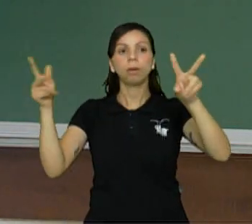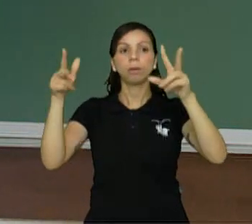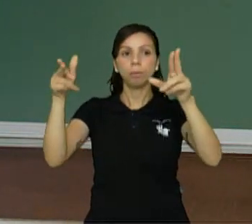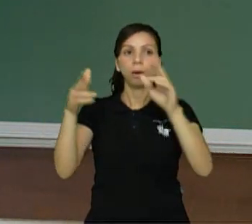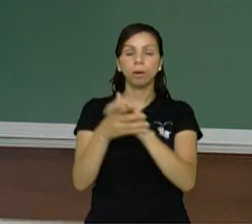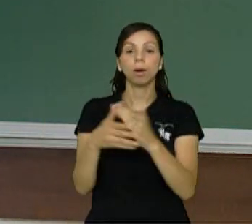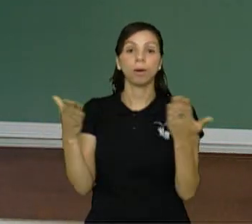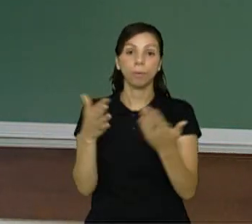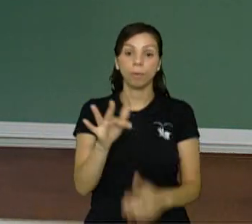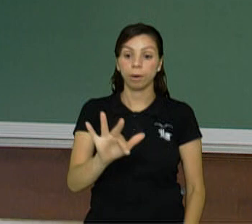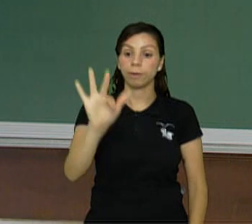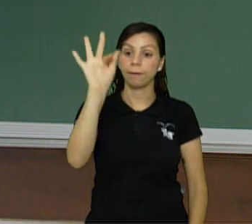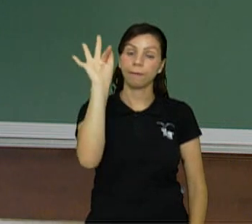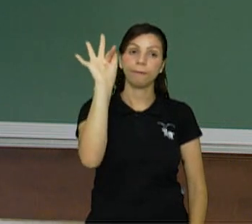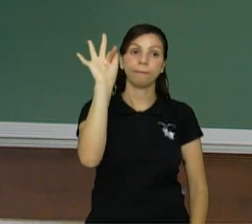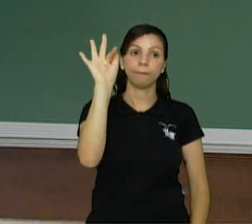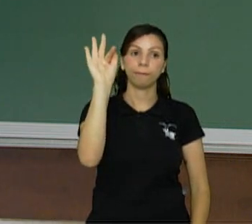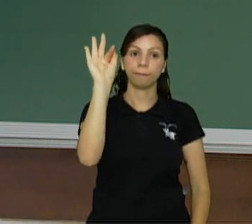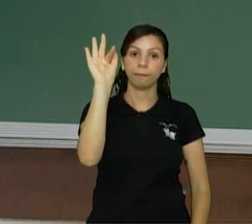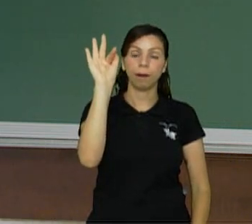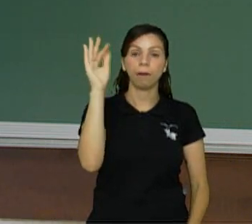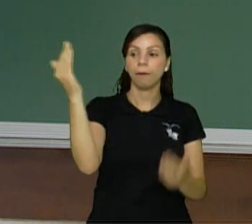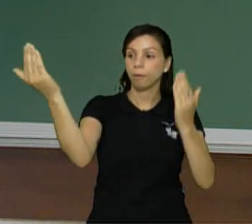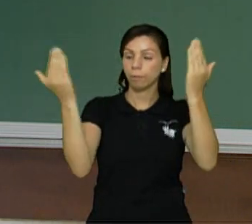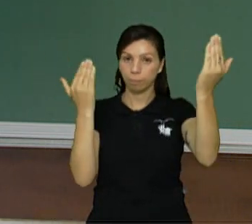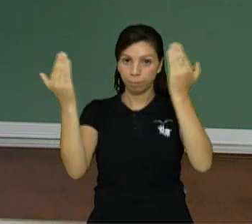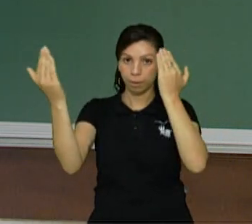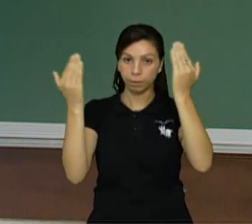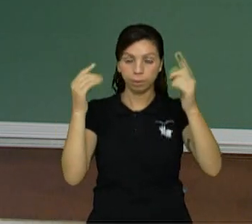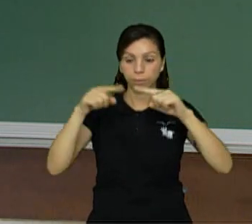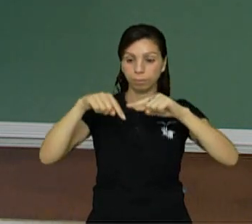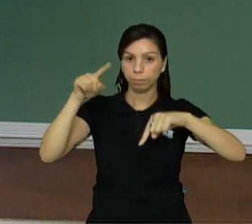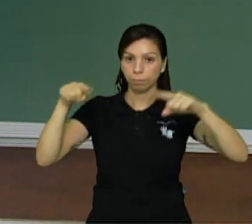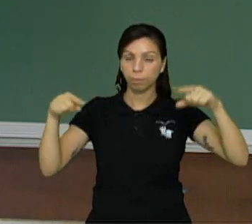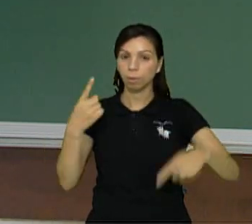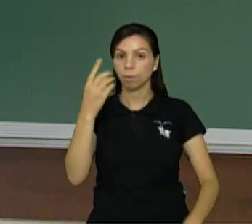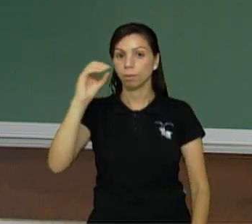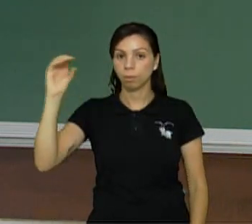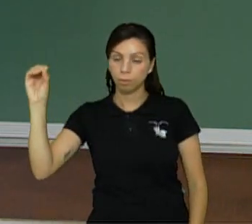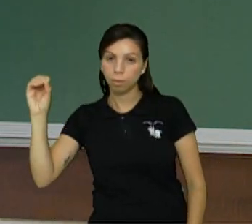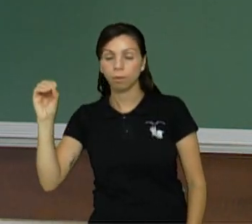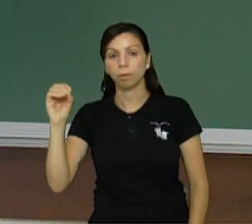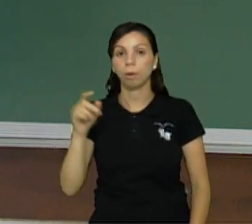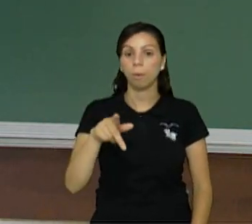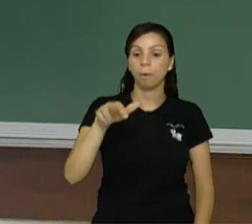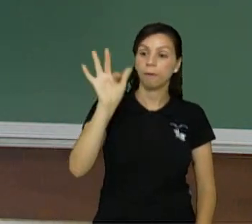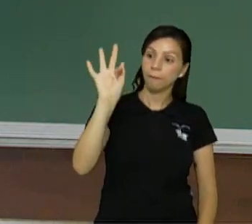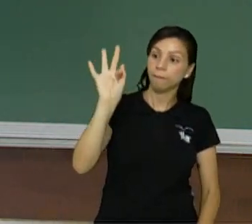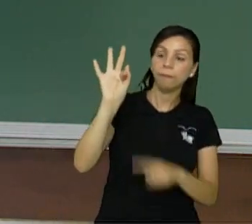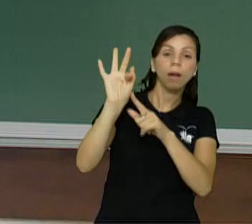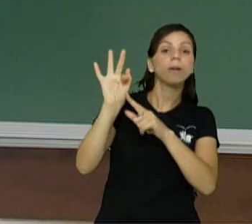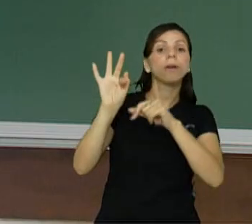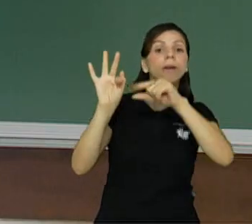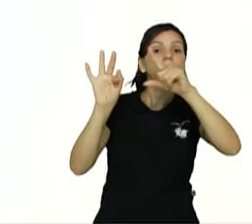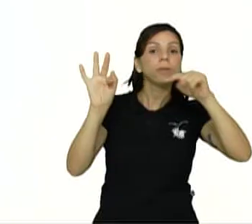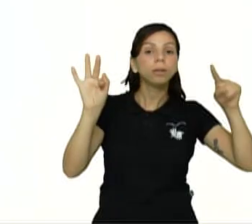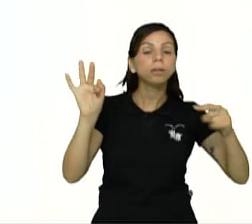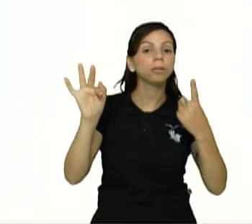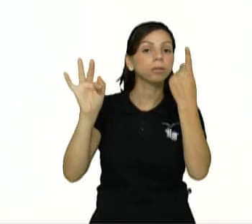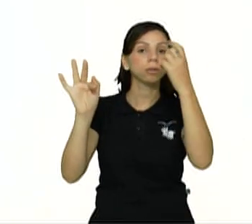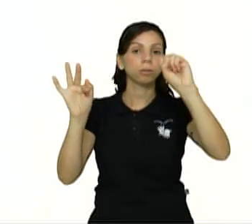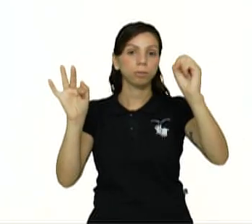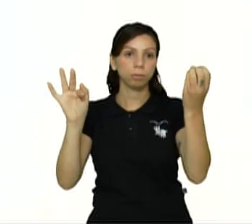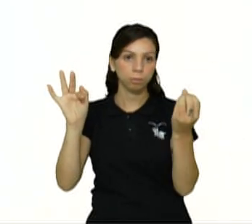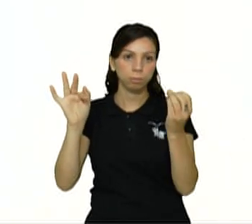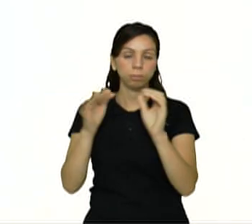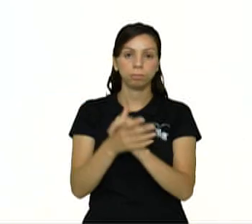variação da Fahrenheit, pessoal, enquanto as outras variam 100, ela varia 180. Então, a variação da escala Celsius é